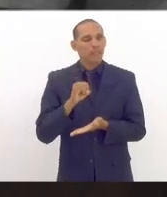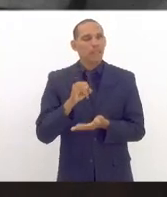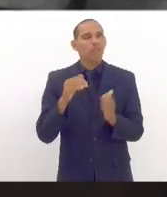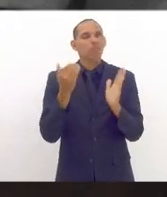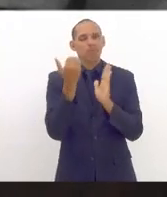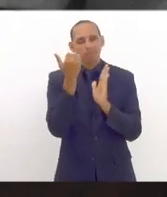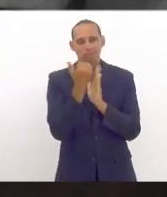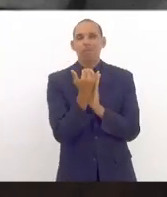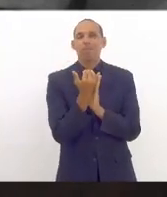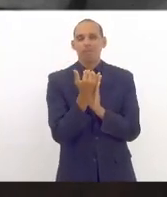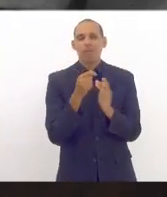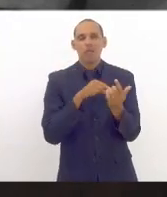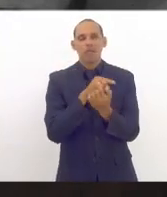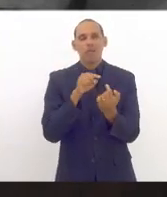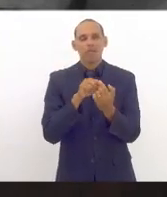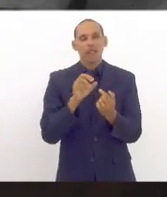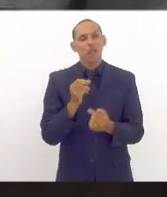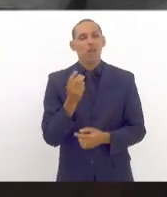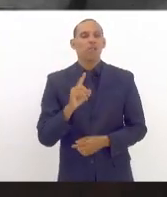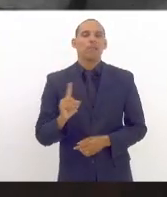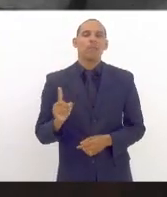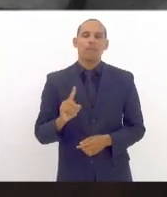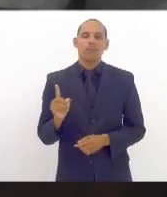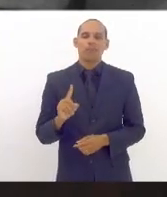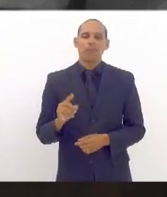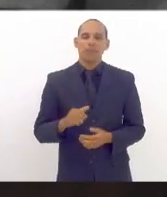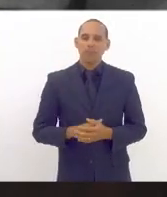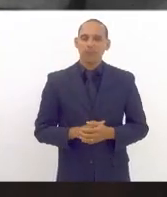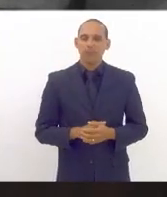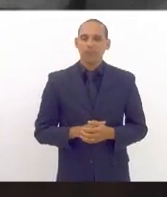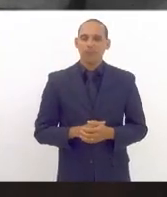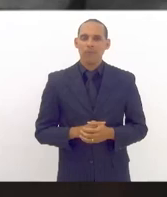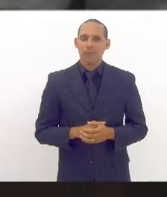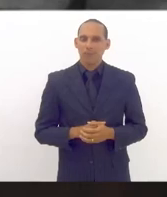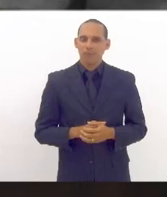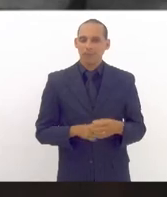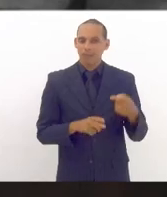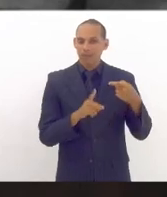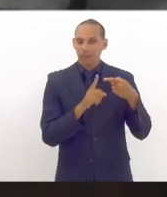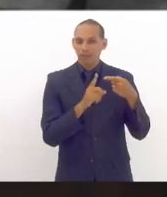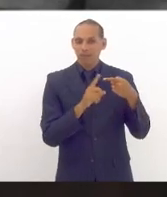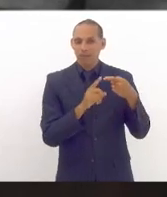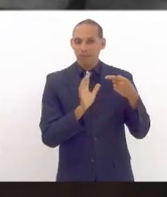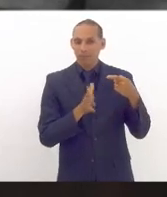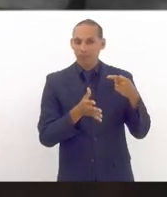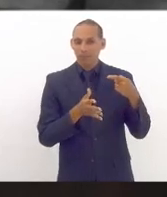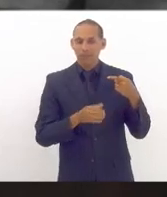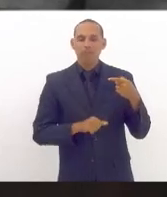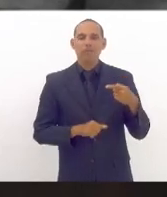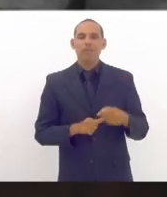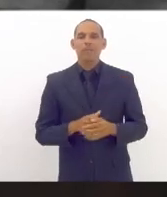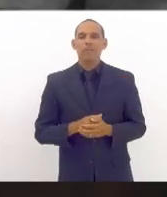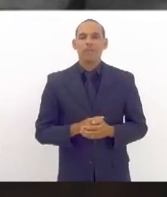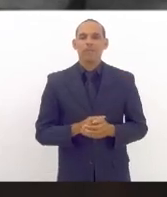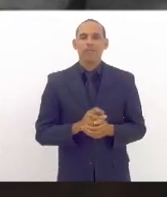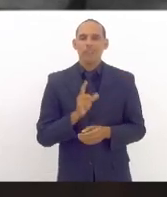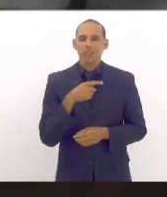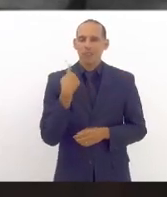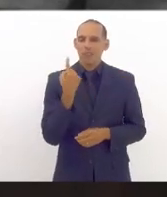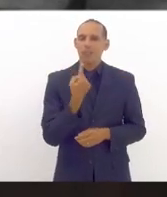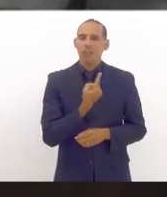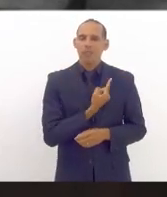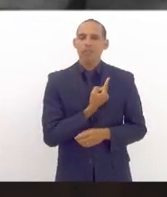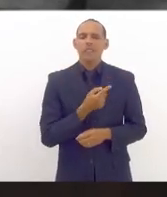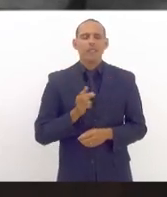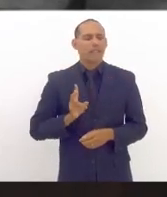ou não Então esse foi o primeiro ponto que nos levou e a gente